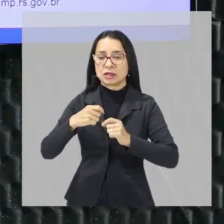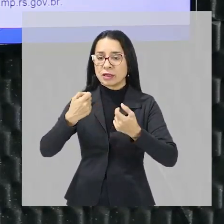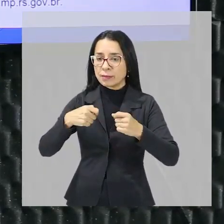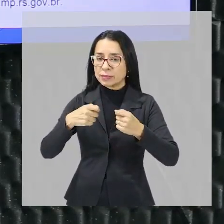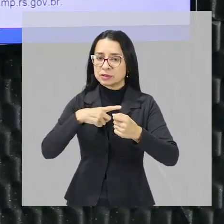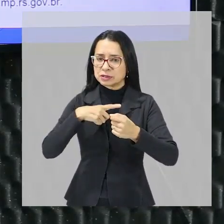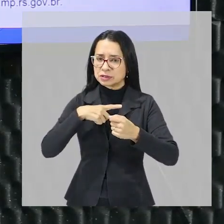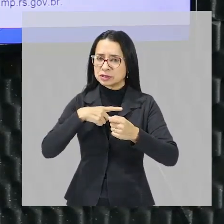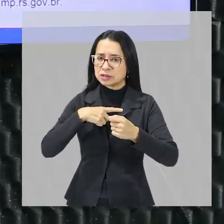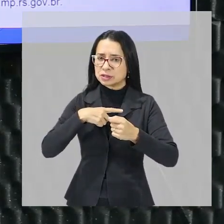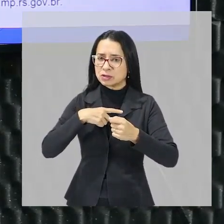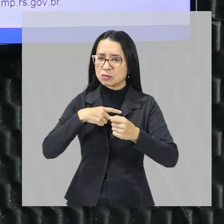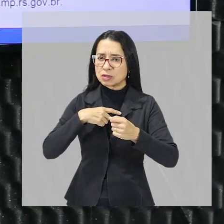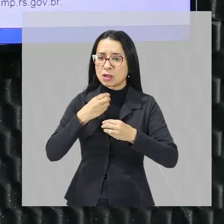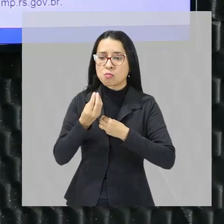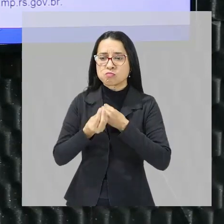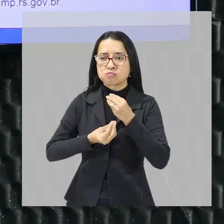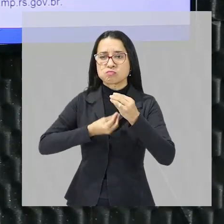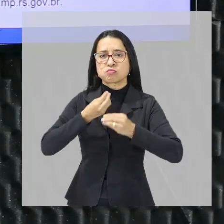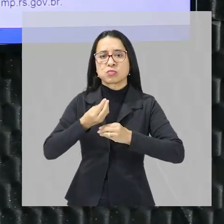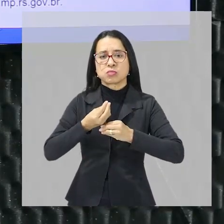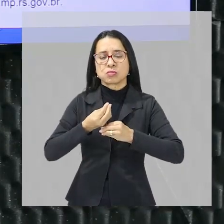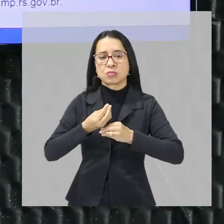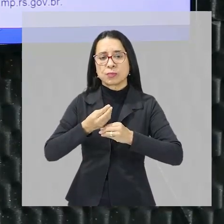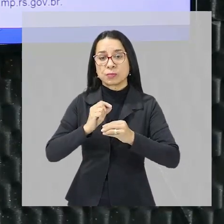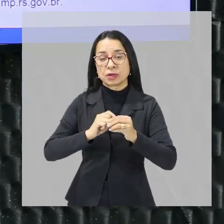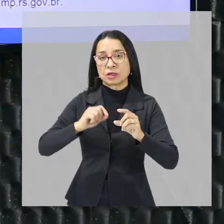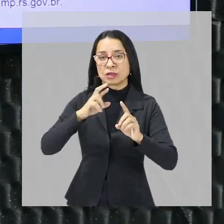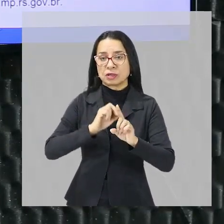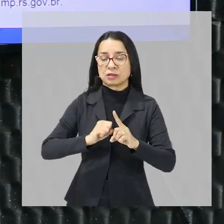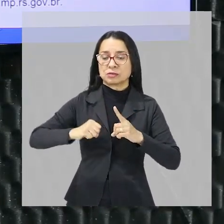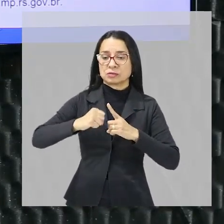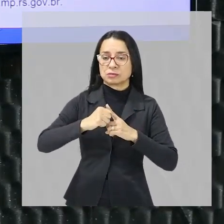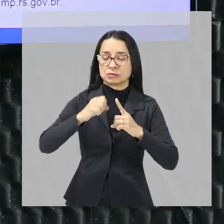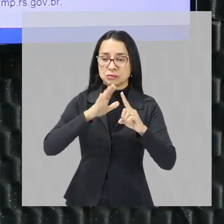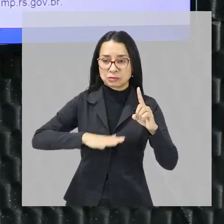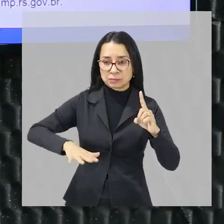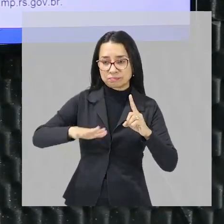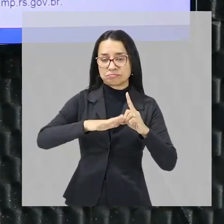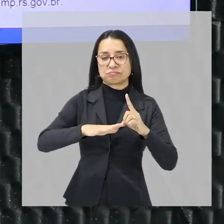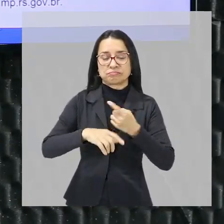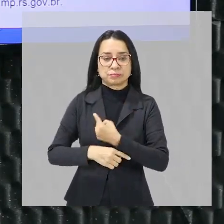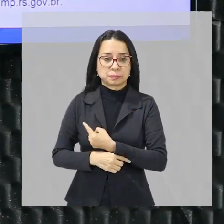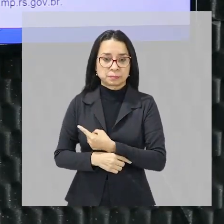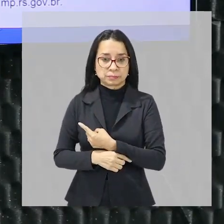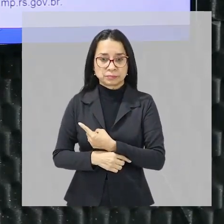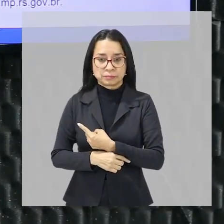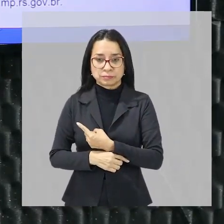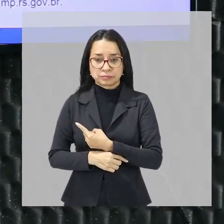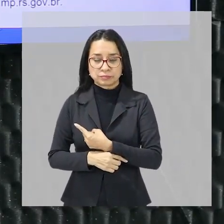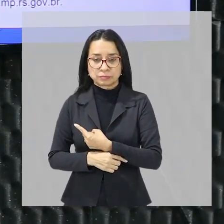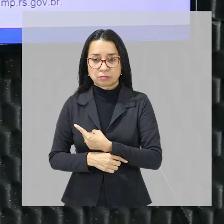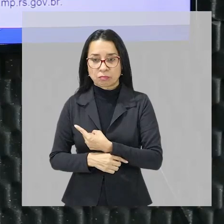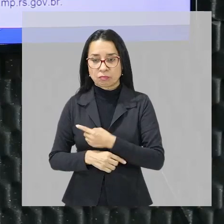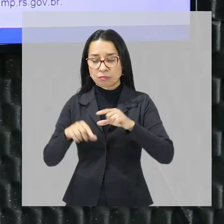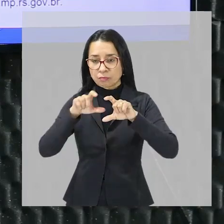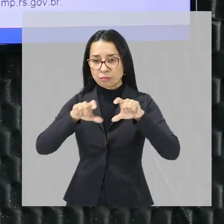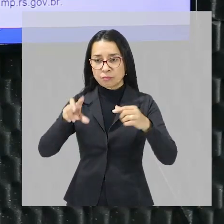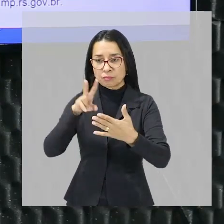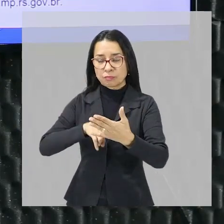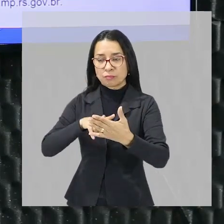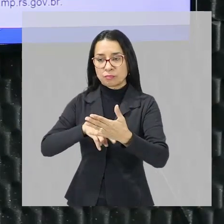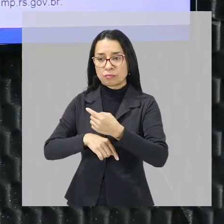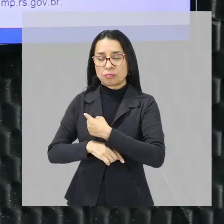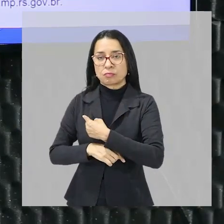função social, cuja definição é inseparável do requisito obrigatório do uso racional da